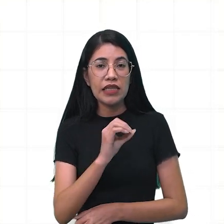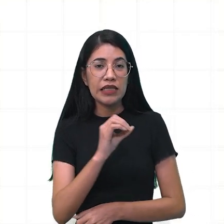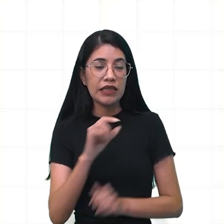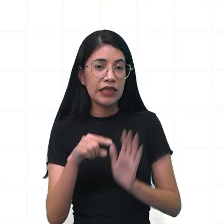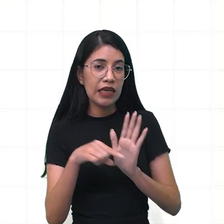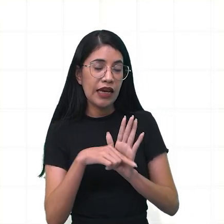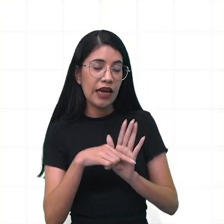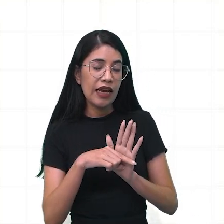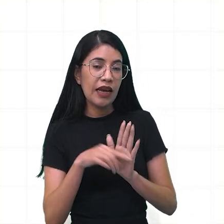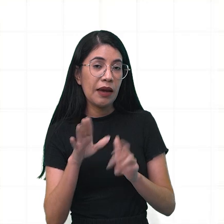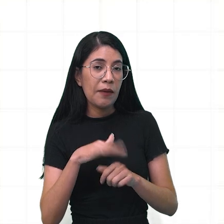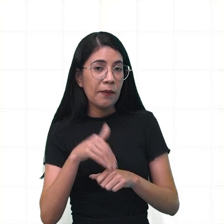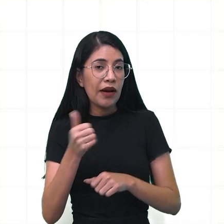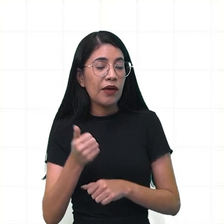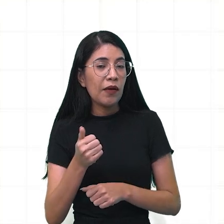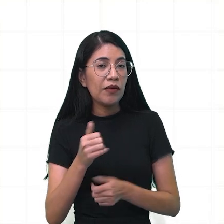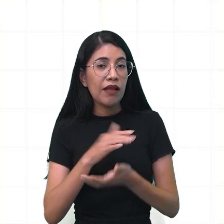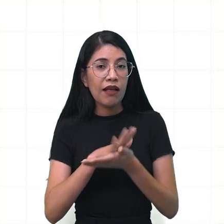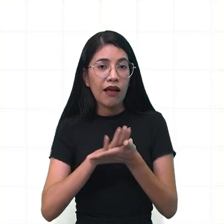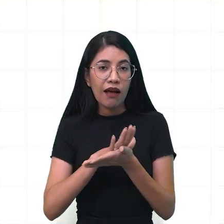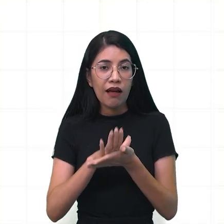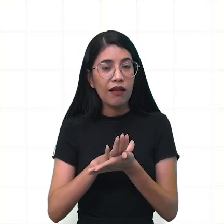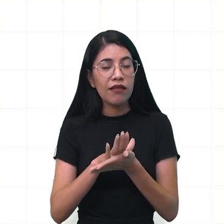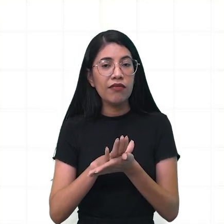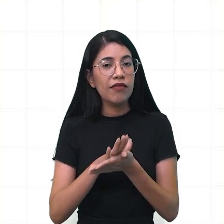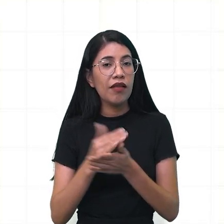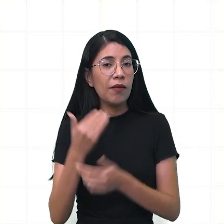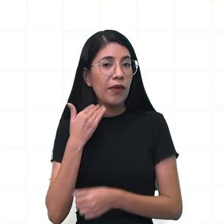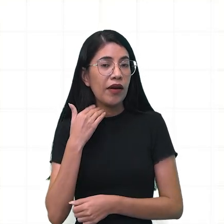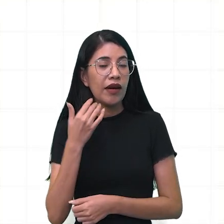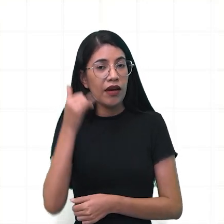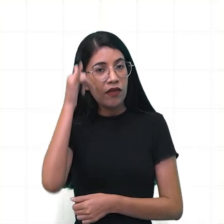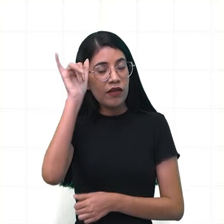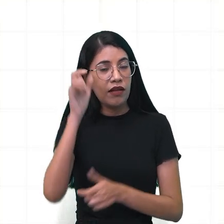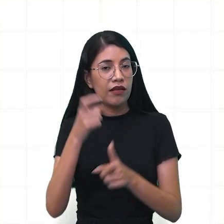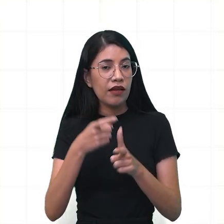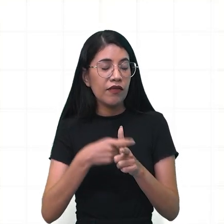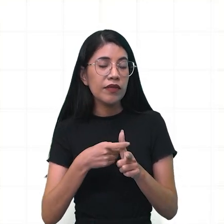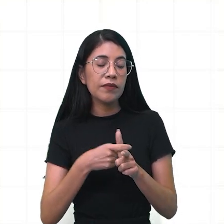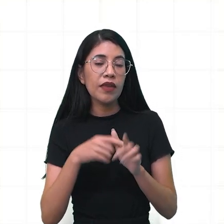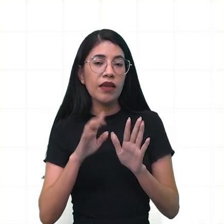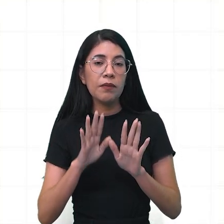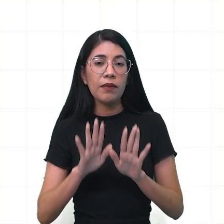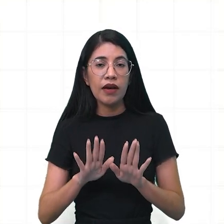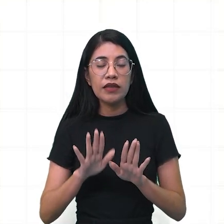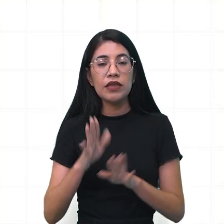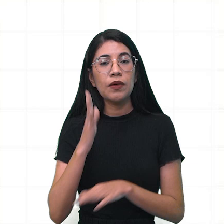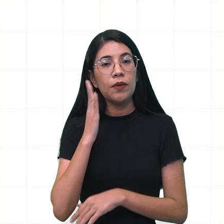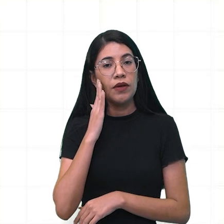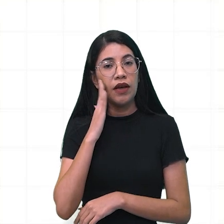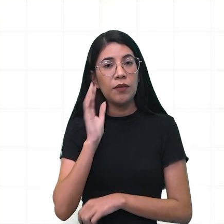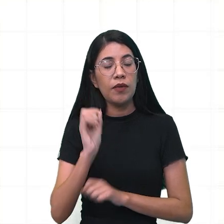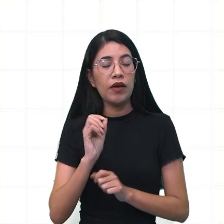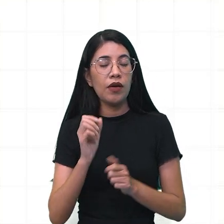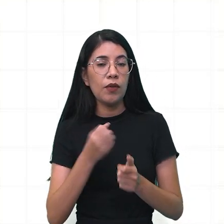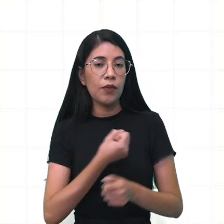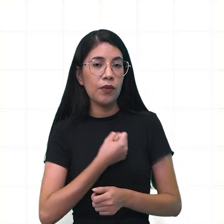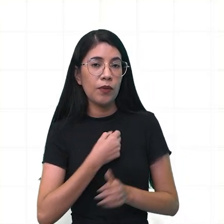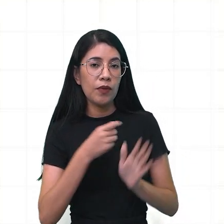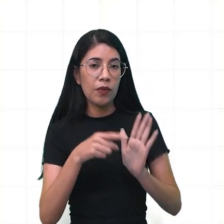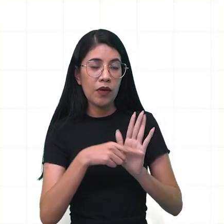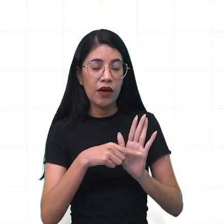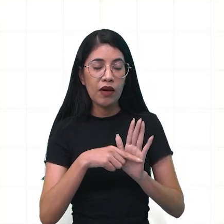negativa é melhor não ter nada né porque pelo menos você não tá devendo conhecendo os números negativos sempre podemos